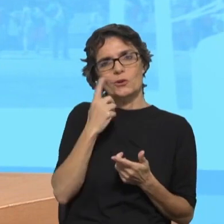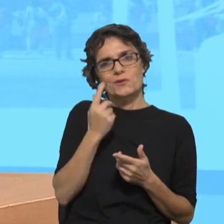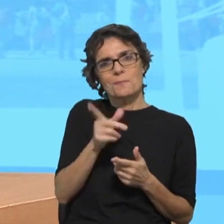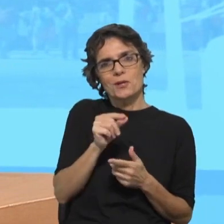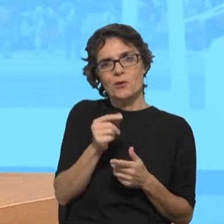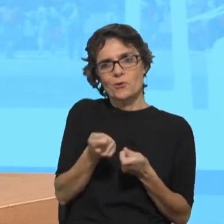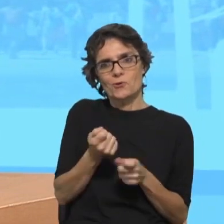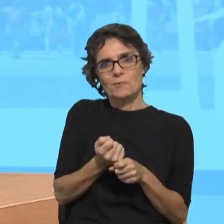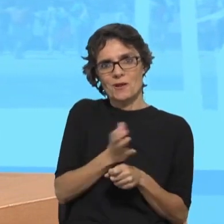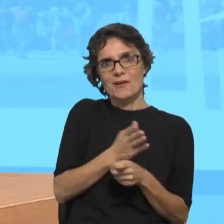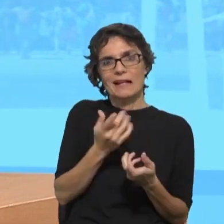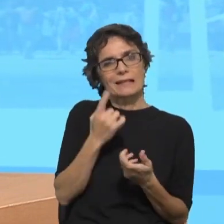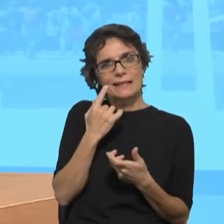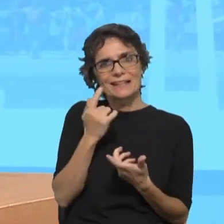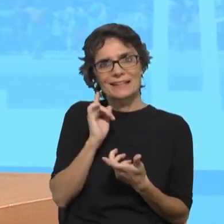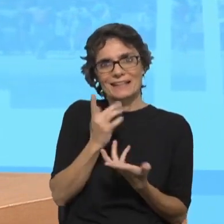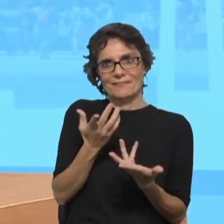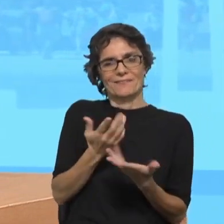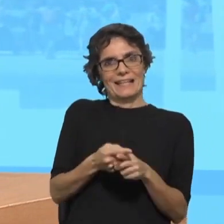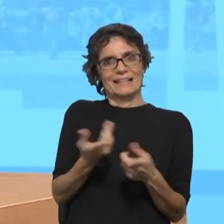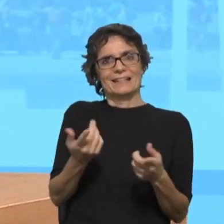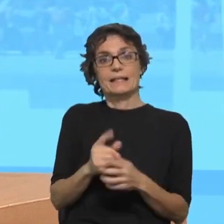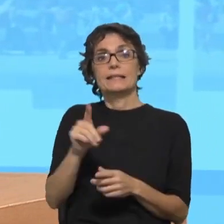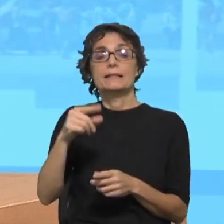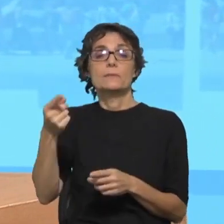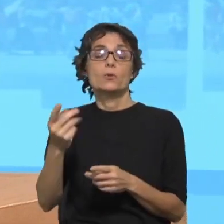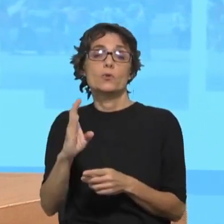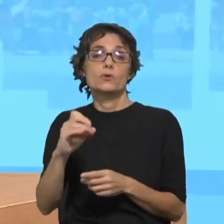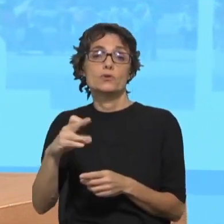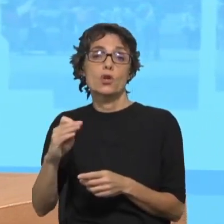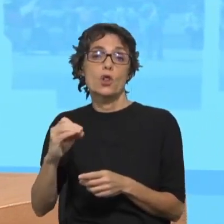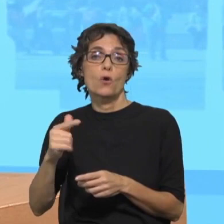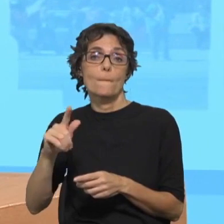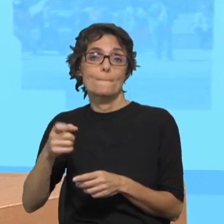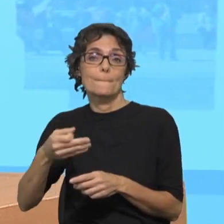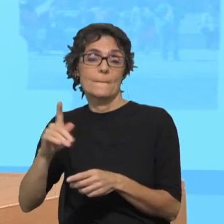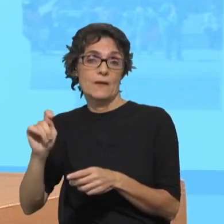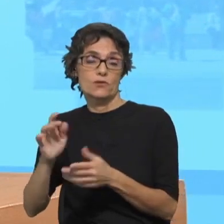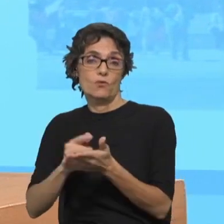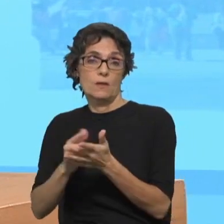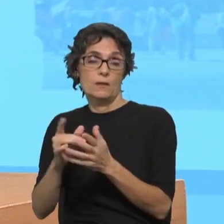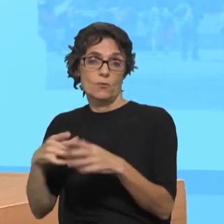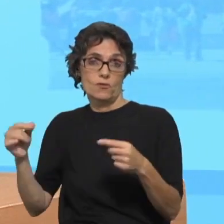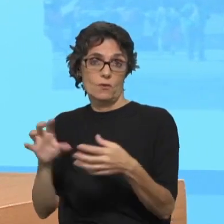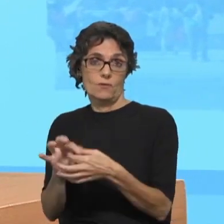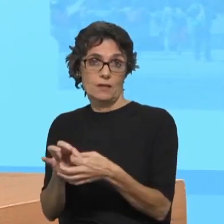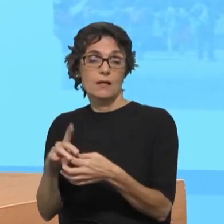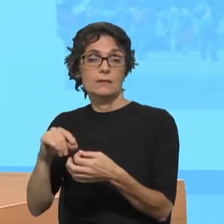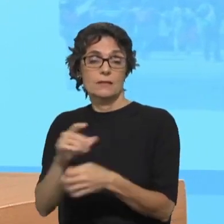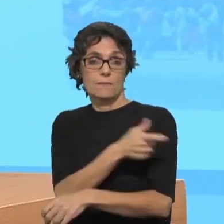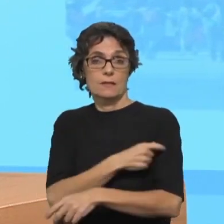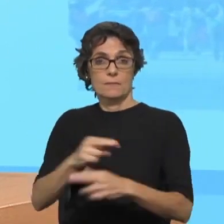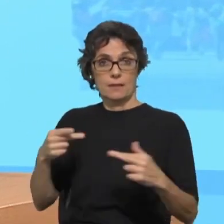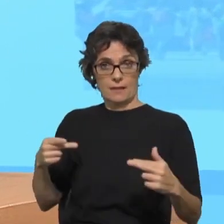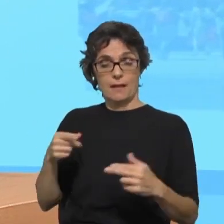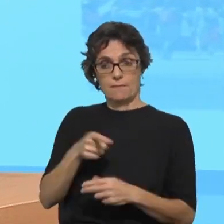que é um gestor muito conhecido e que agora acabou de publicar um livro sobre o Japão, mas que foi o representante da Câmara nas jornadas e que teve